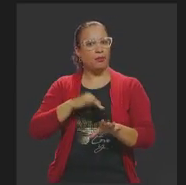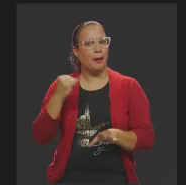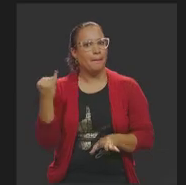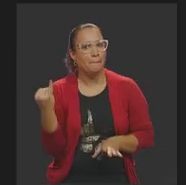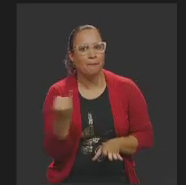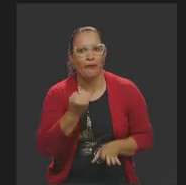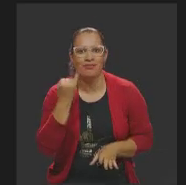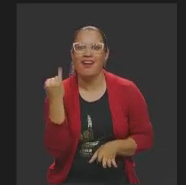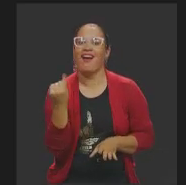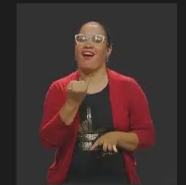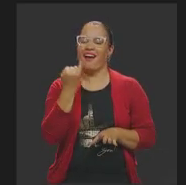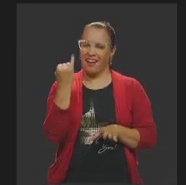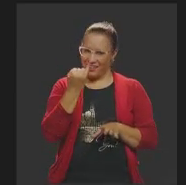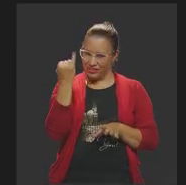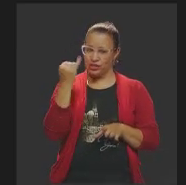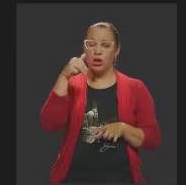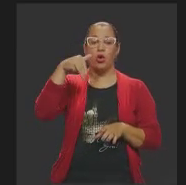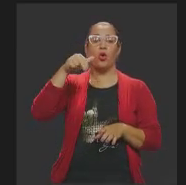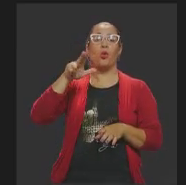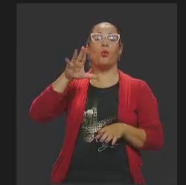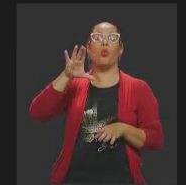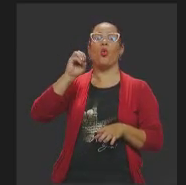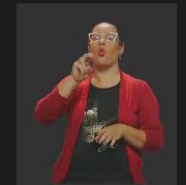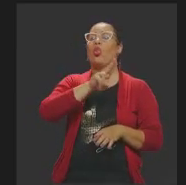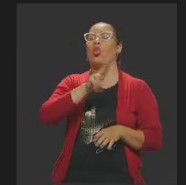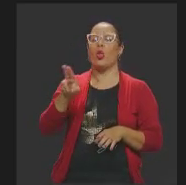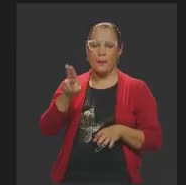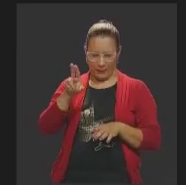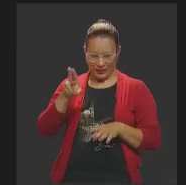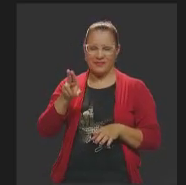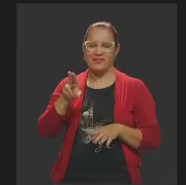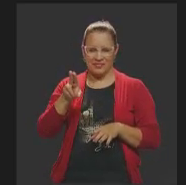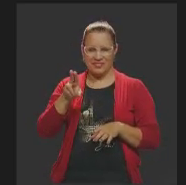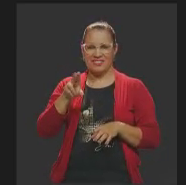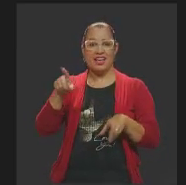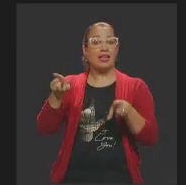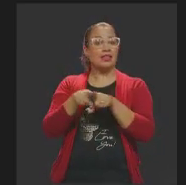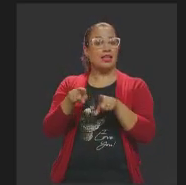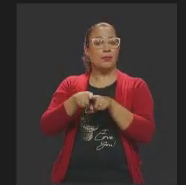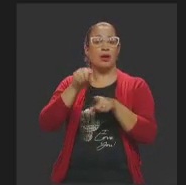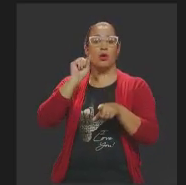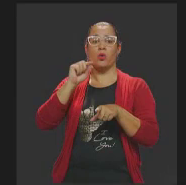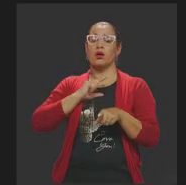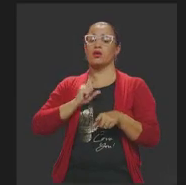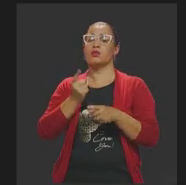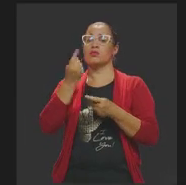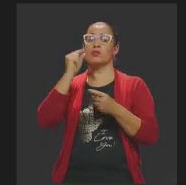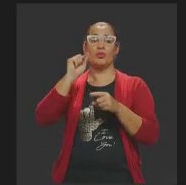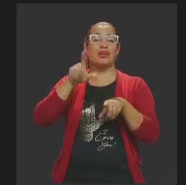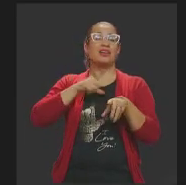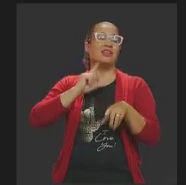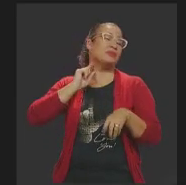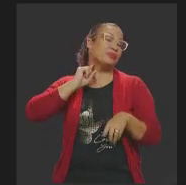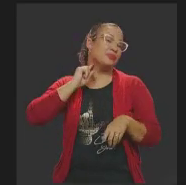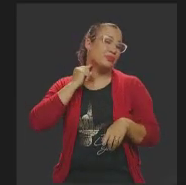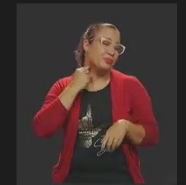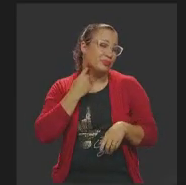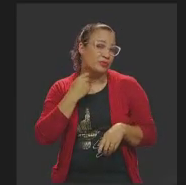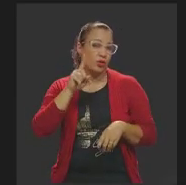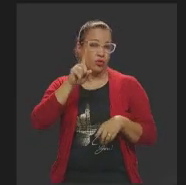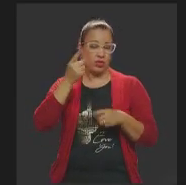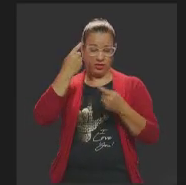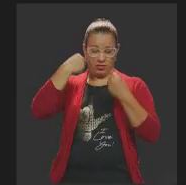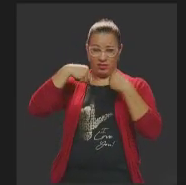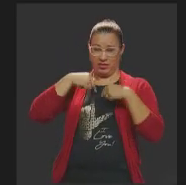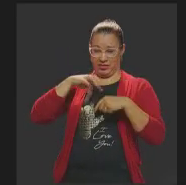você. A gente chama de muco. Esse muco, ele também leva micro-organismos, ele também leva sujeira para fora do seu